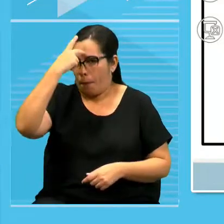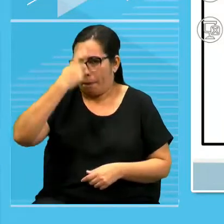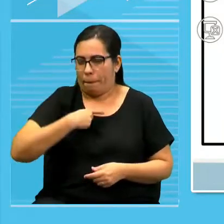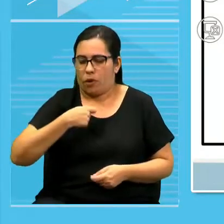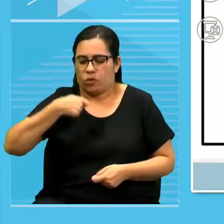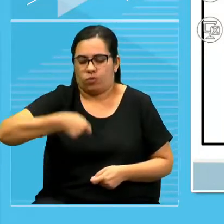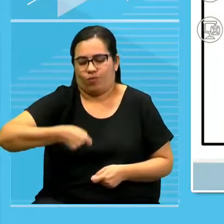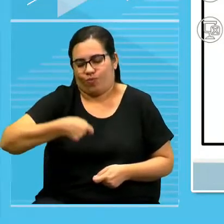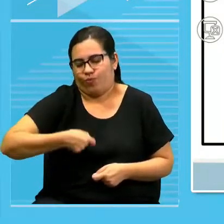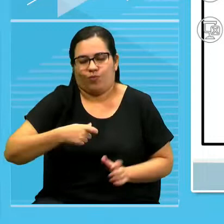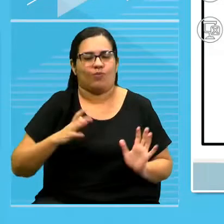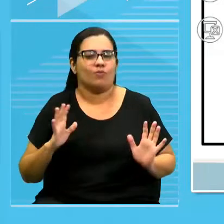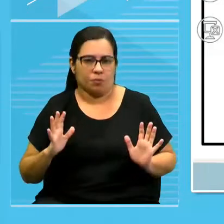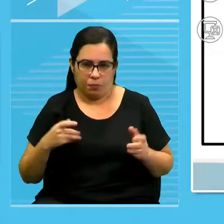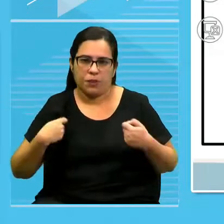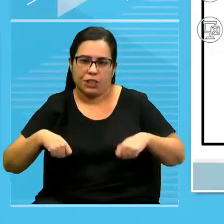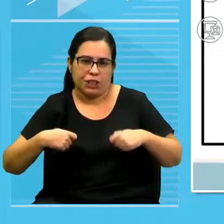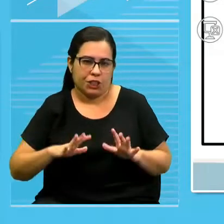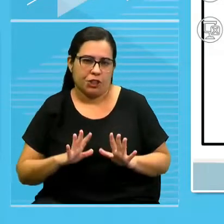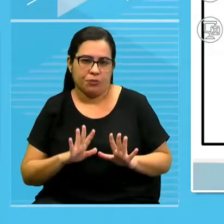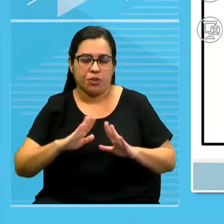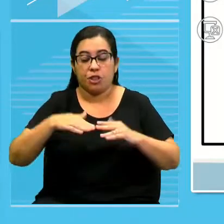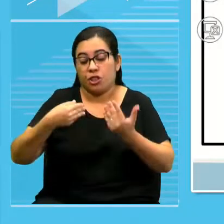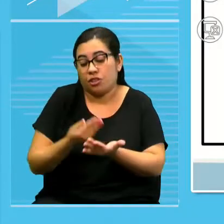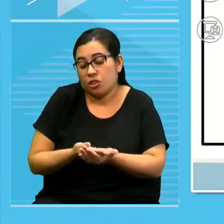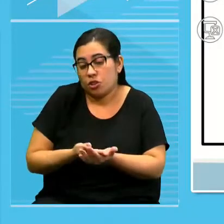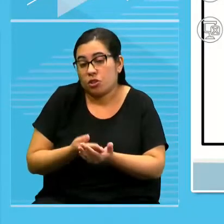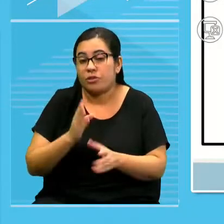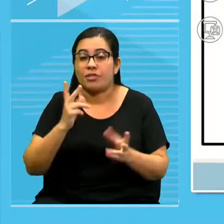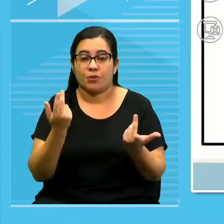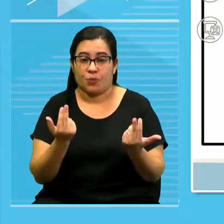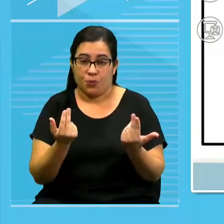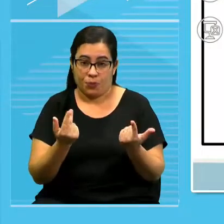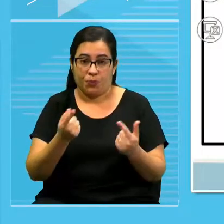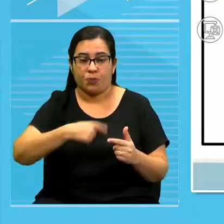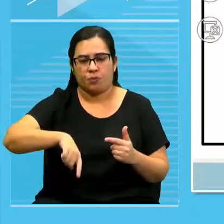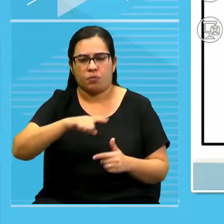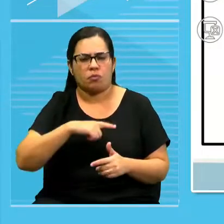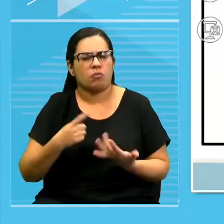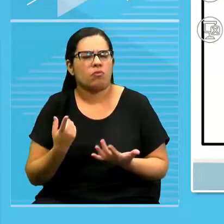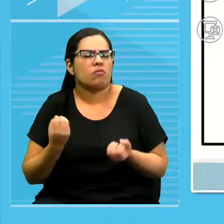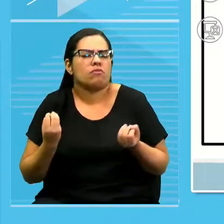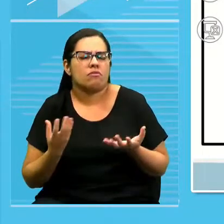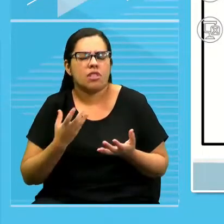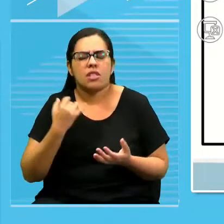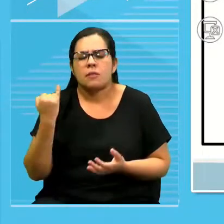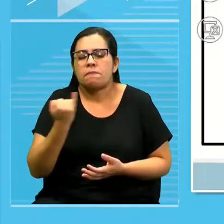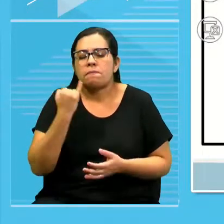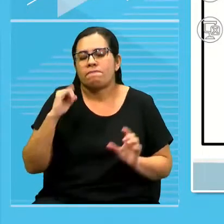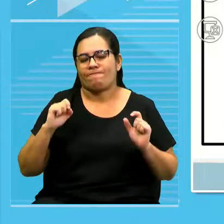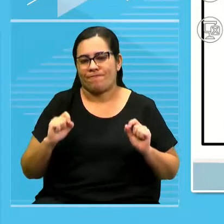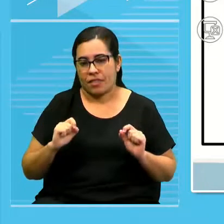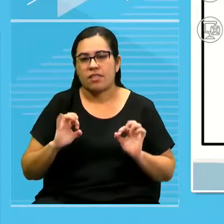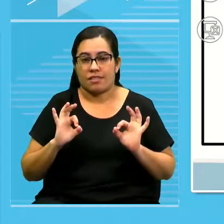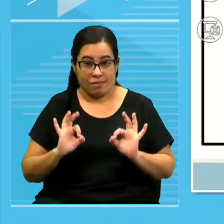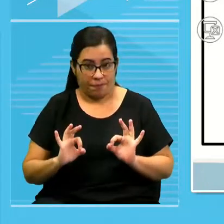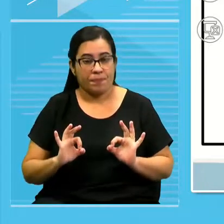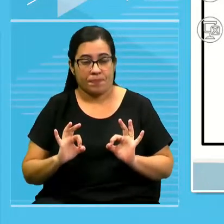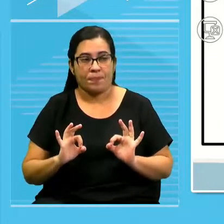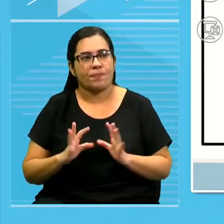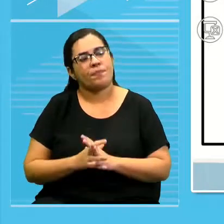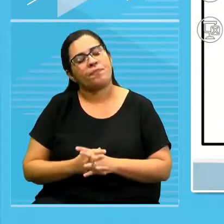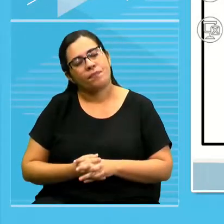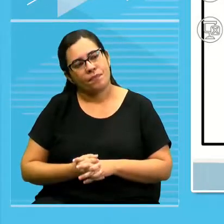aqui na escola a gente também precisa ter um compromisso com a gente com que é importante para a gente certo olha